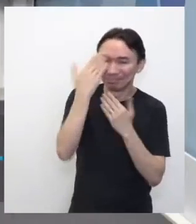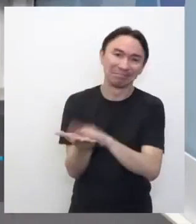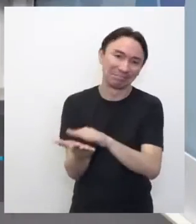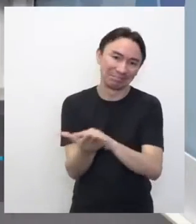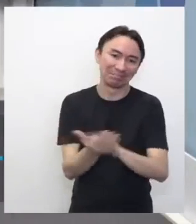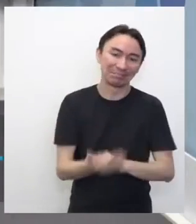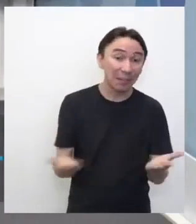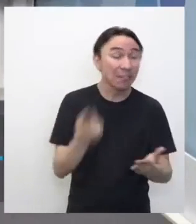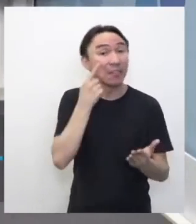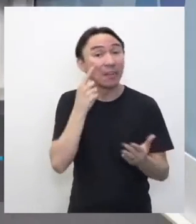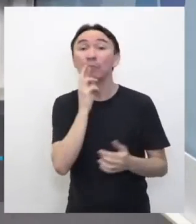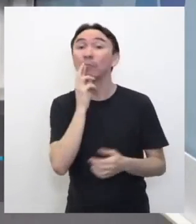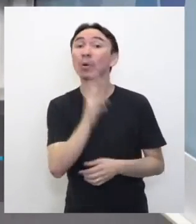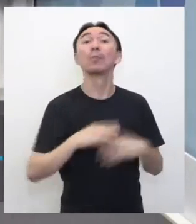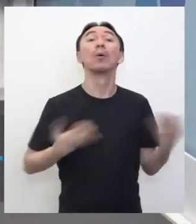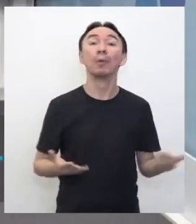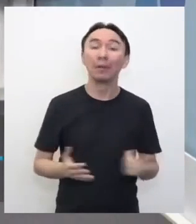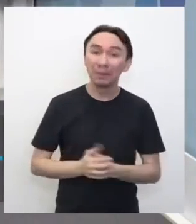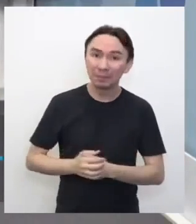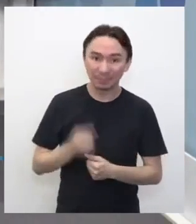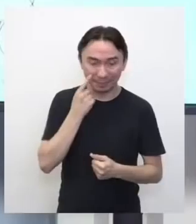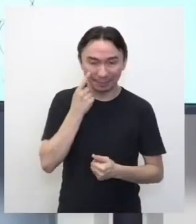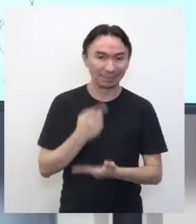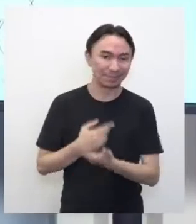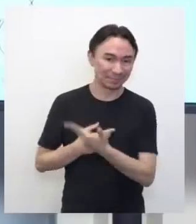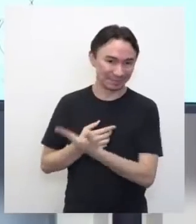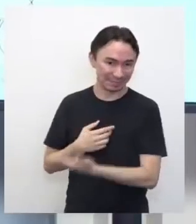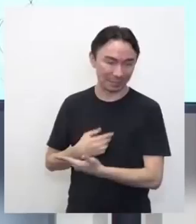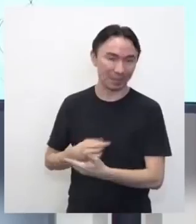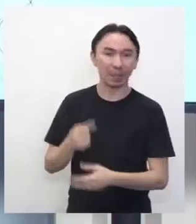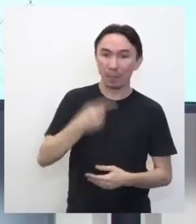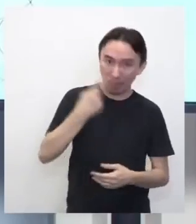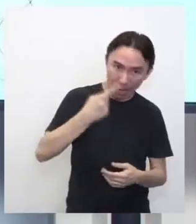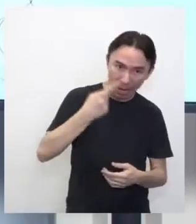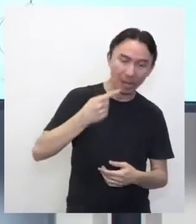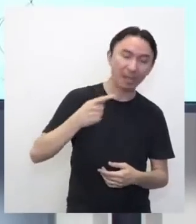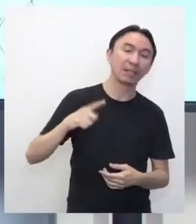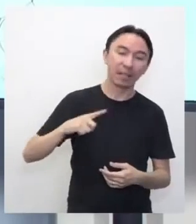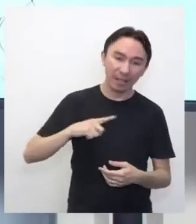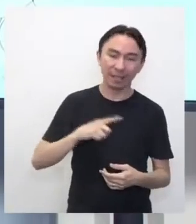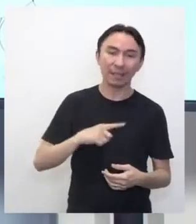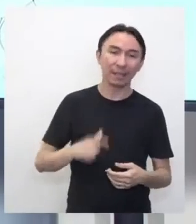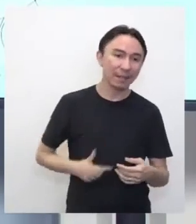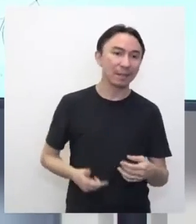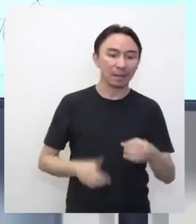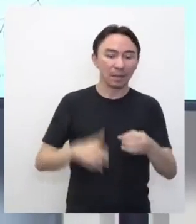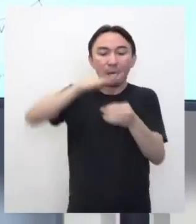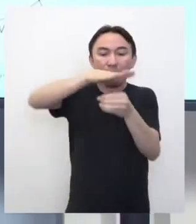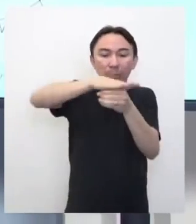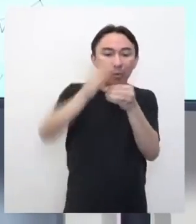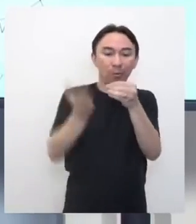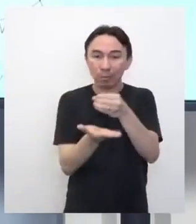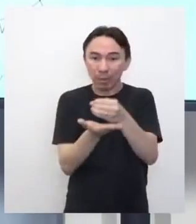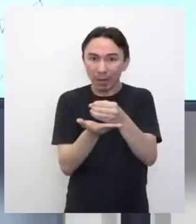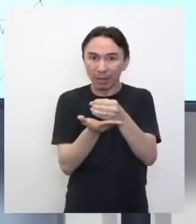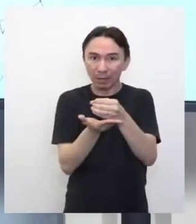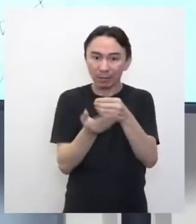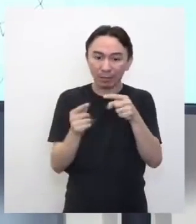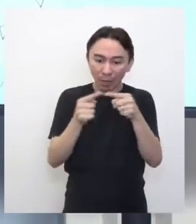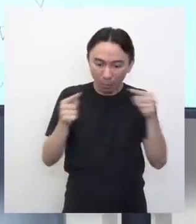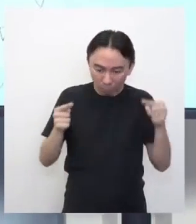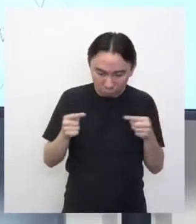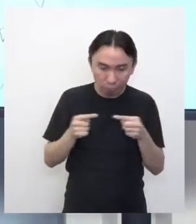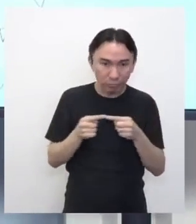conferir? Então, na primeira figura, nós temos duas bases circulares. Se são